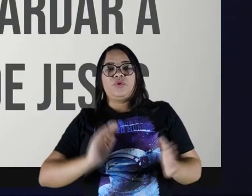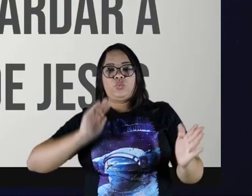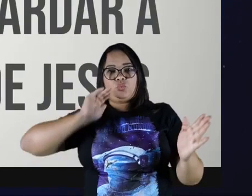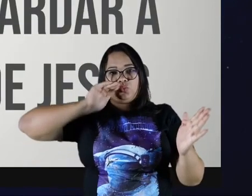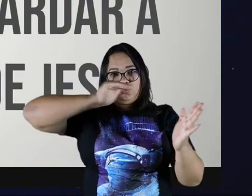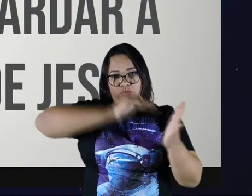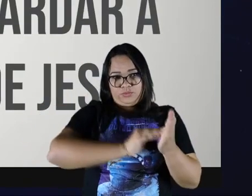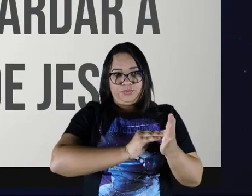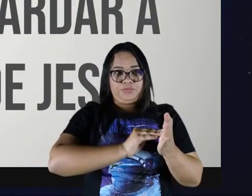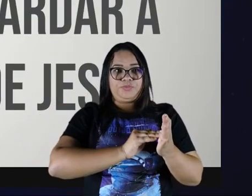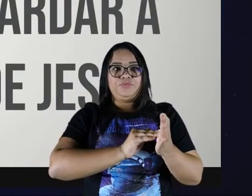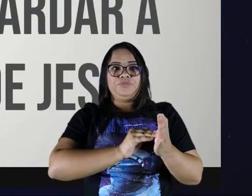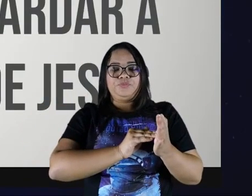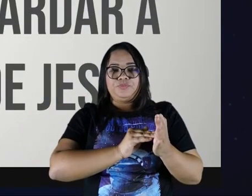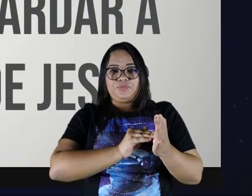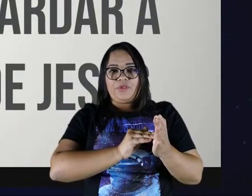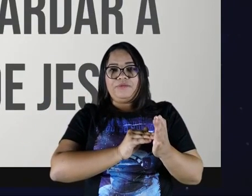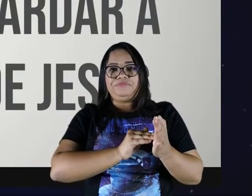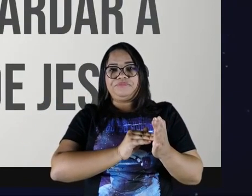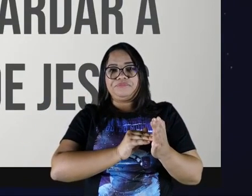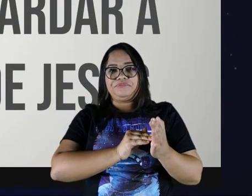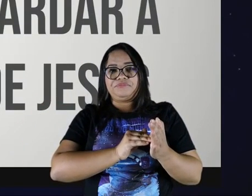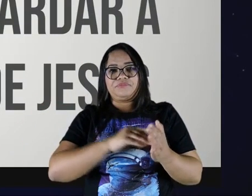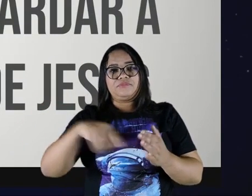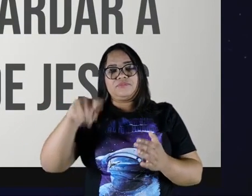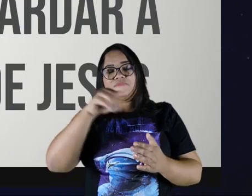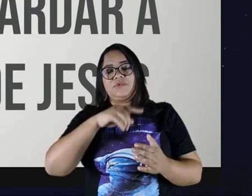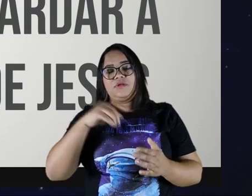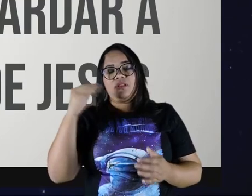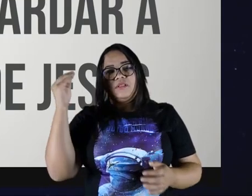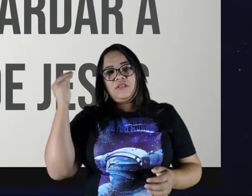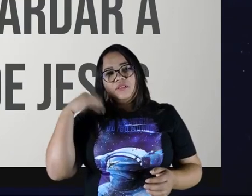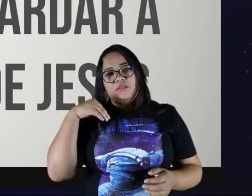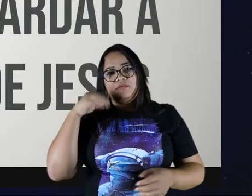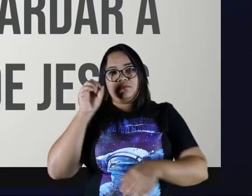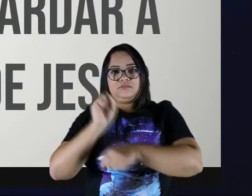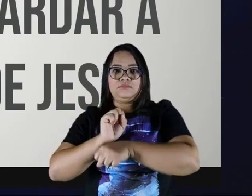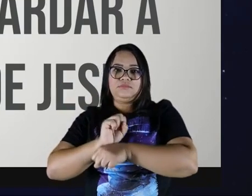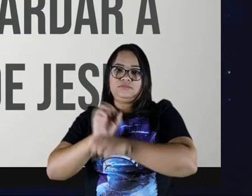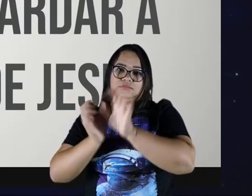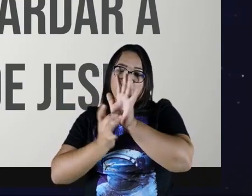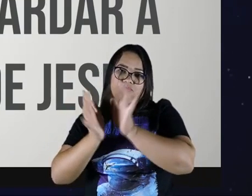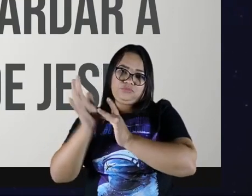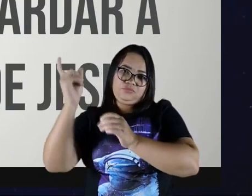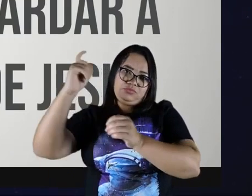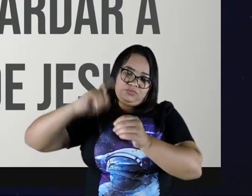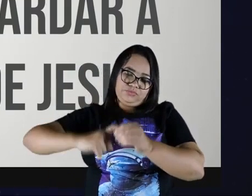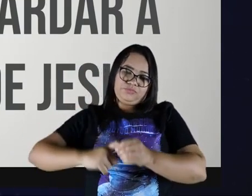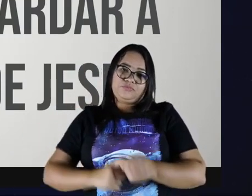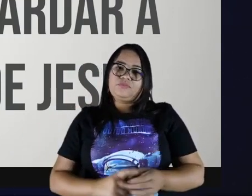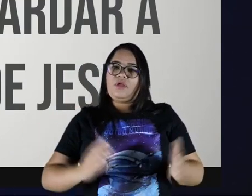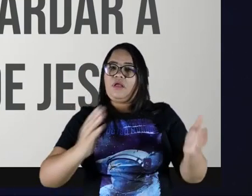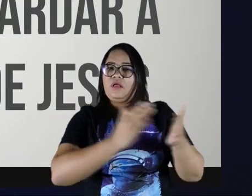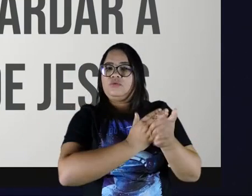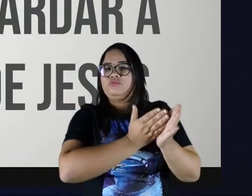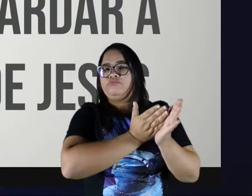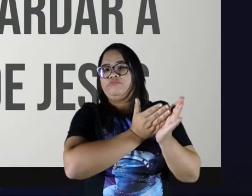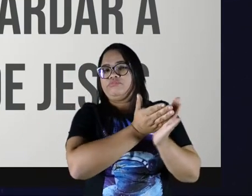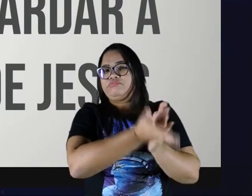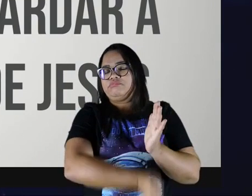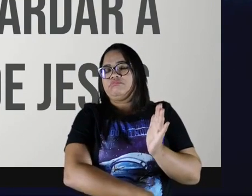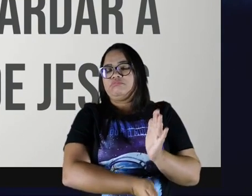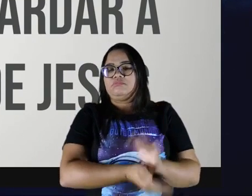último que eu quero colocar é o desânimo ao aguardar a volta de Jesus. Alguns estão desistindo